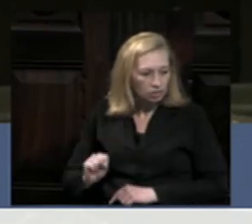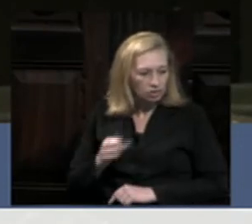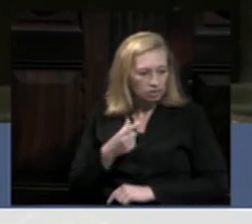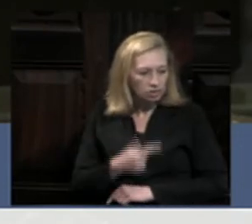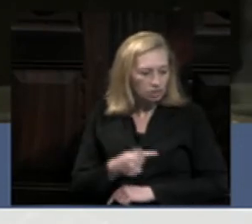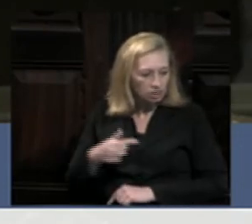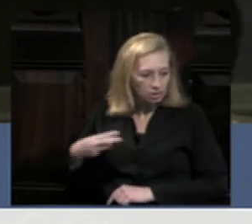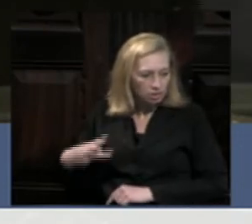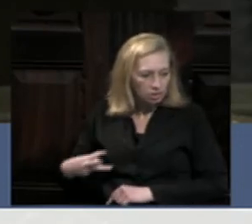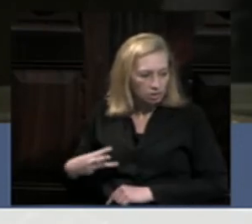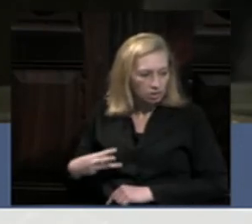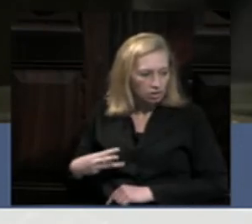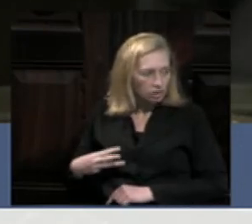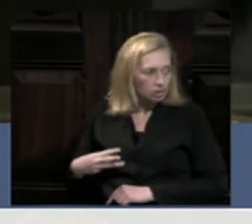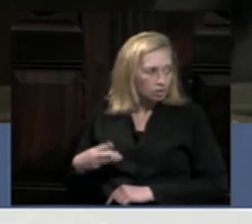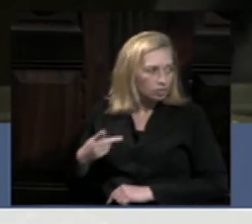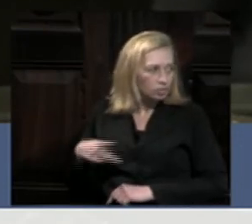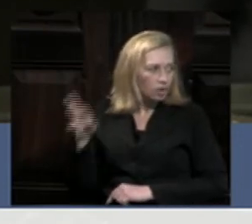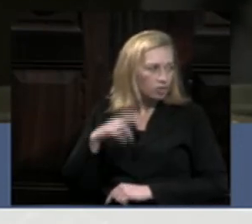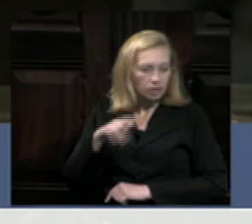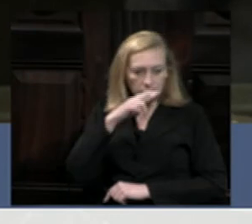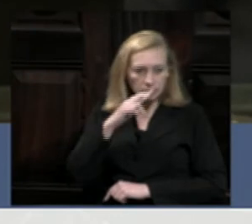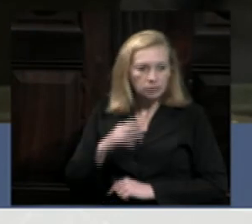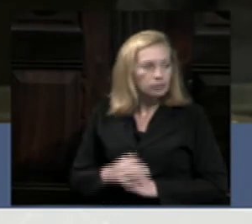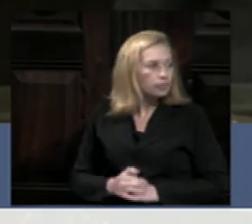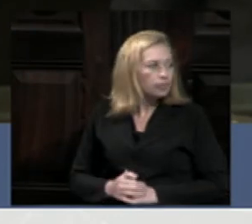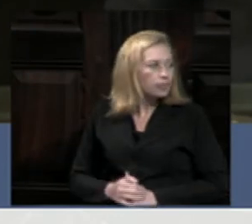3.162/2017, de autoria do deputado Paulo Ramos.